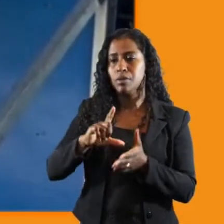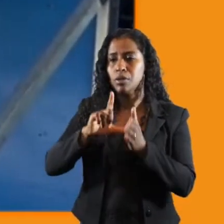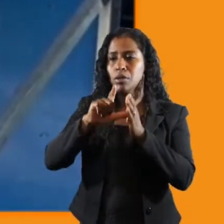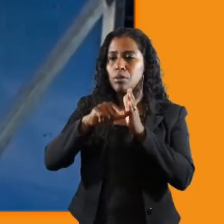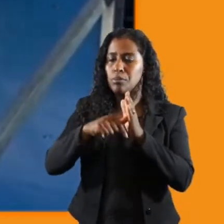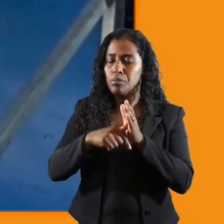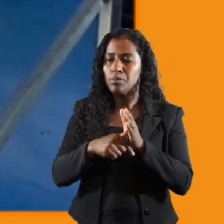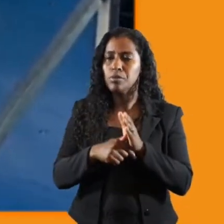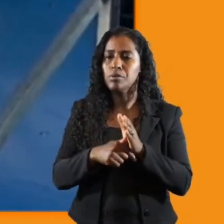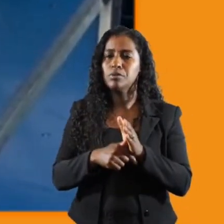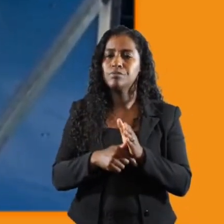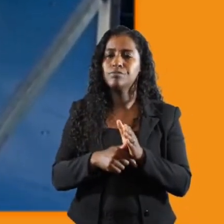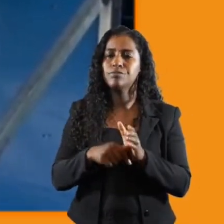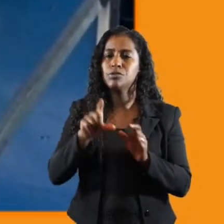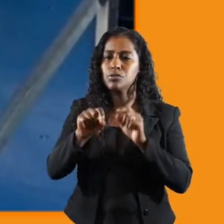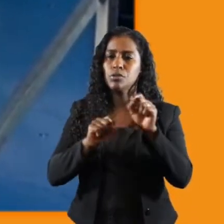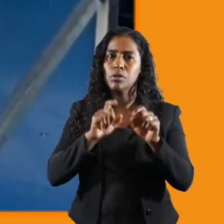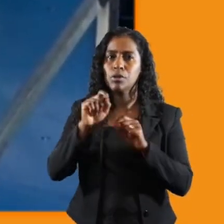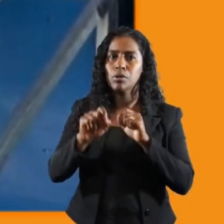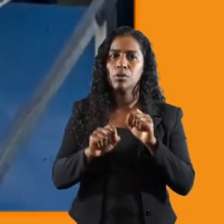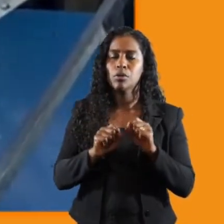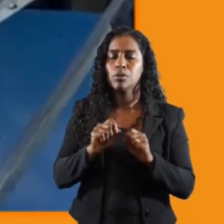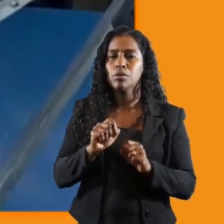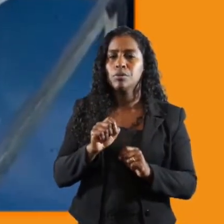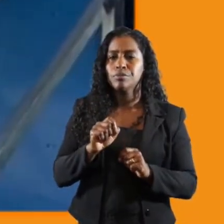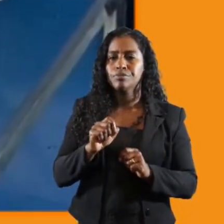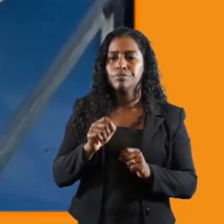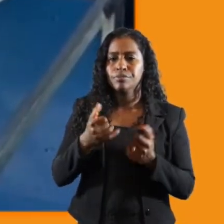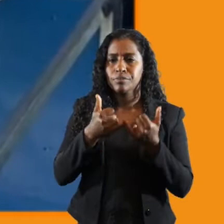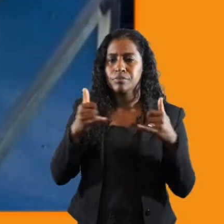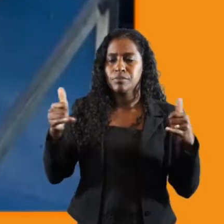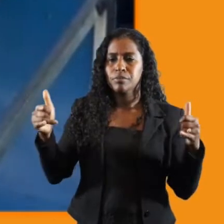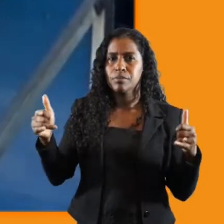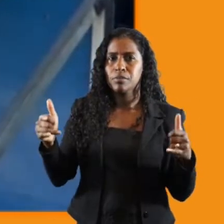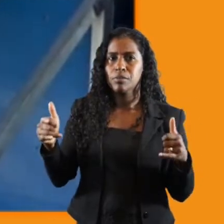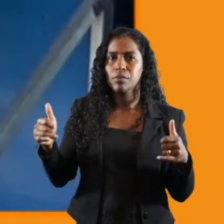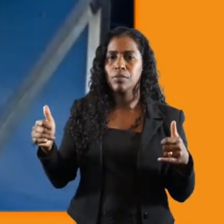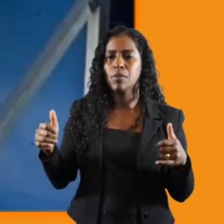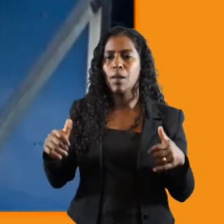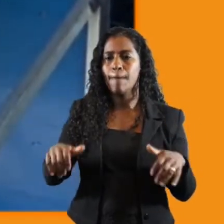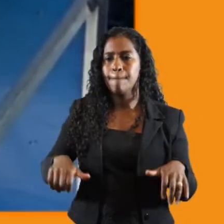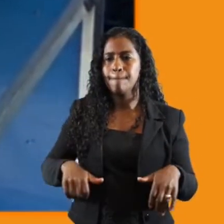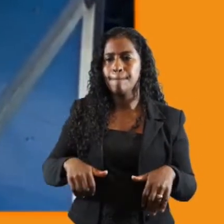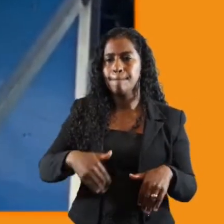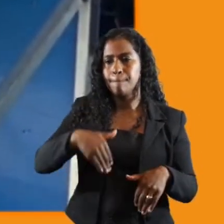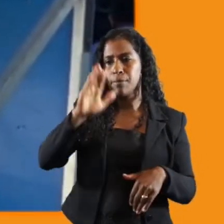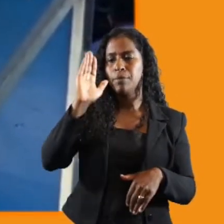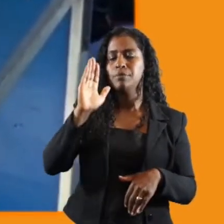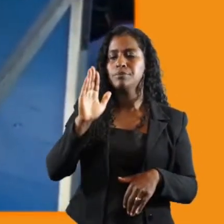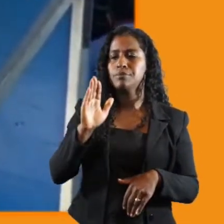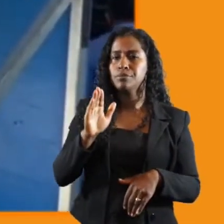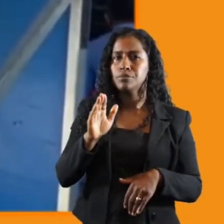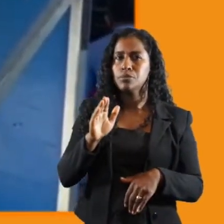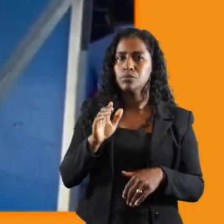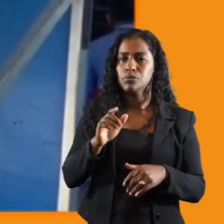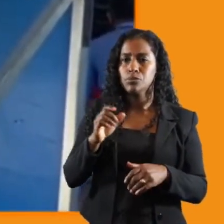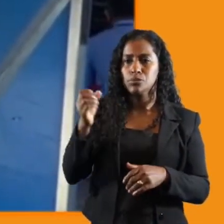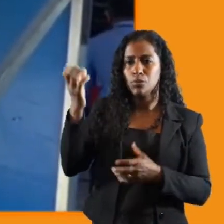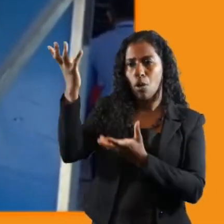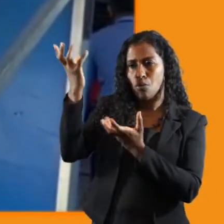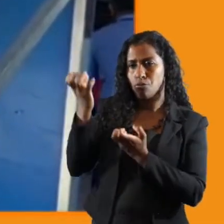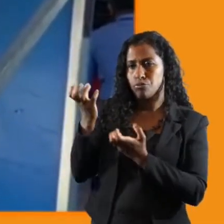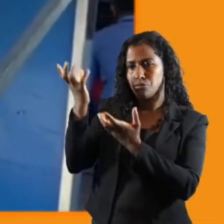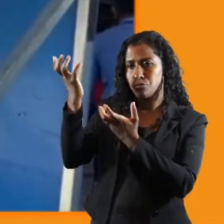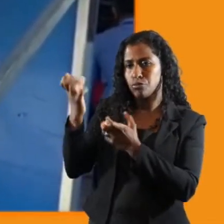eles optaram por um processo de energia limpa maior, né, na questão do fotovoltaico. A culpa